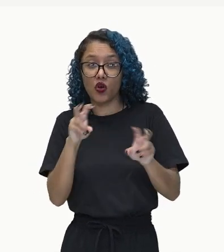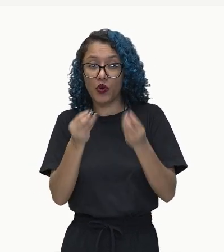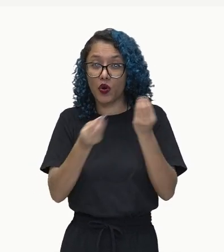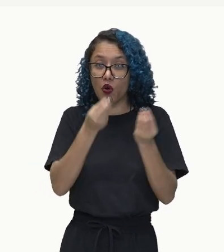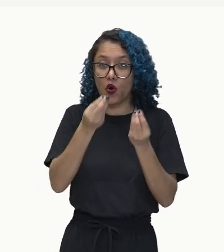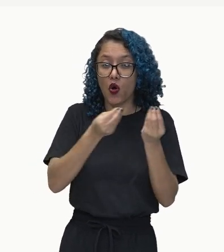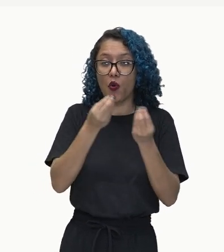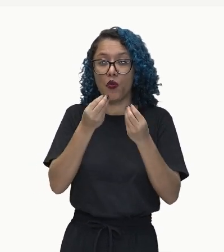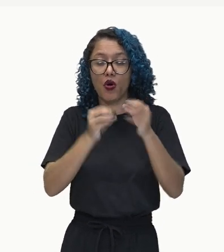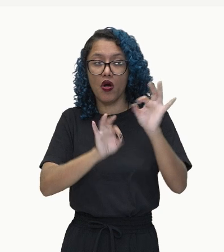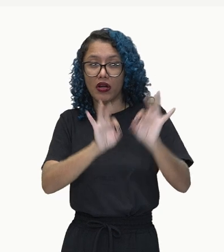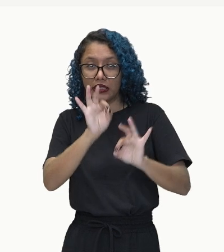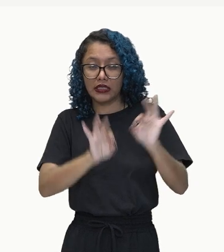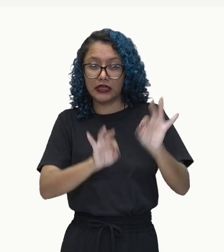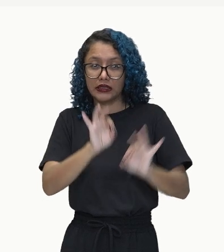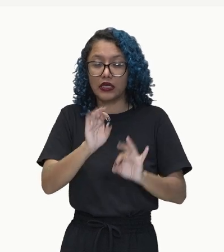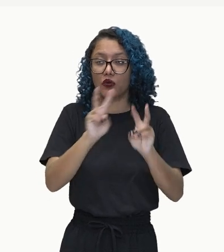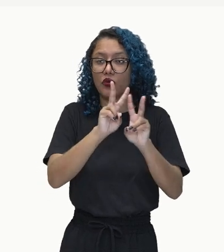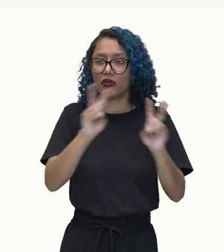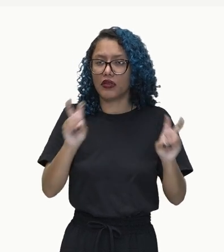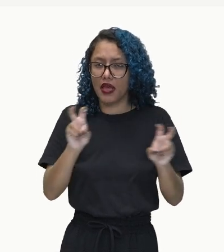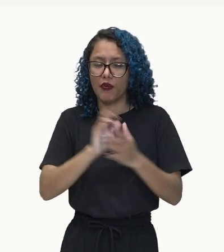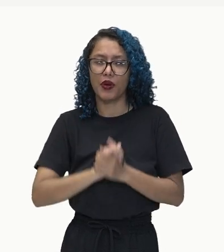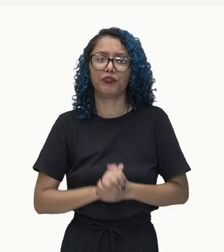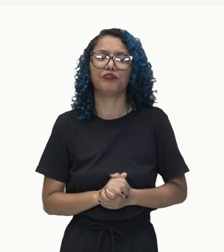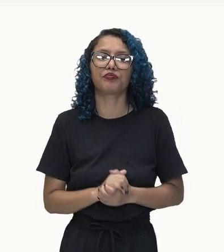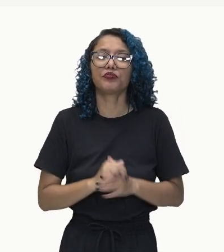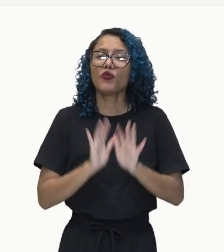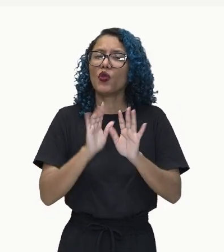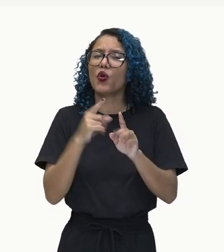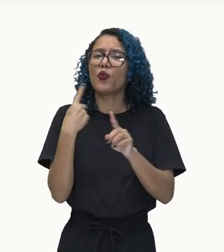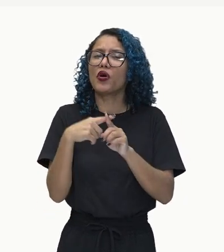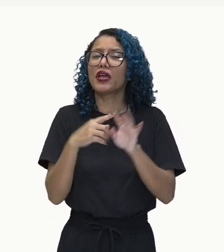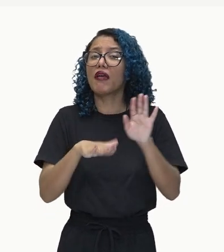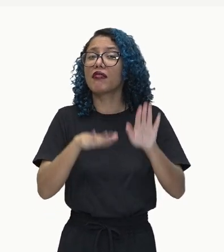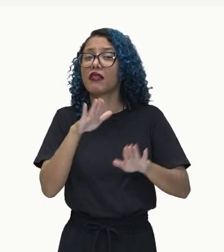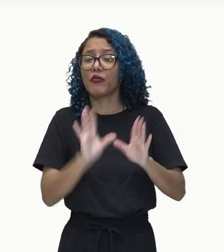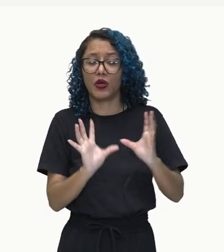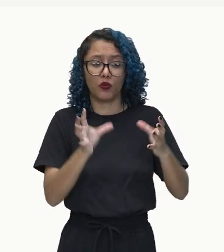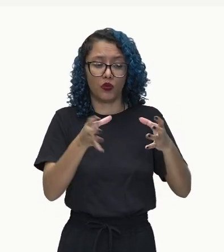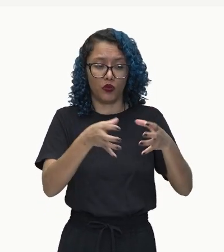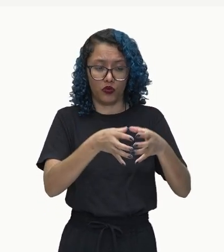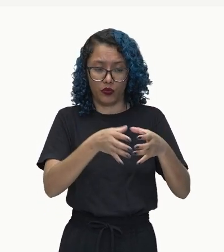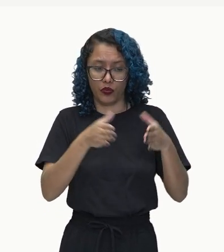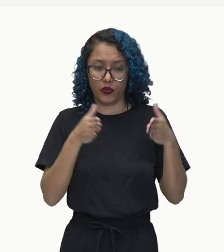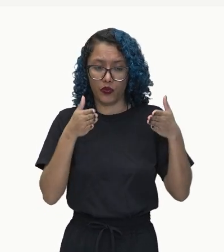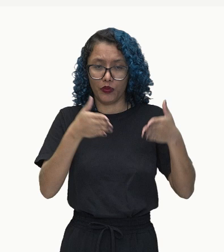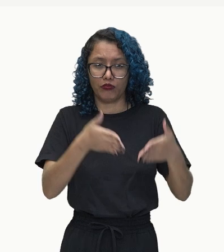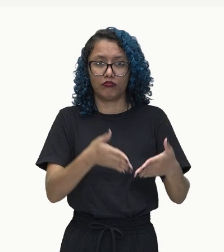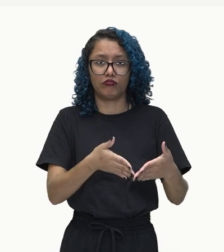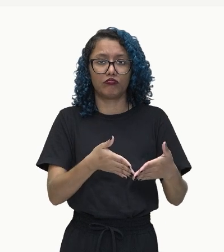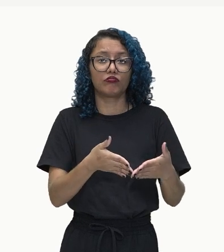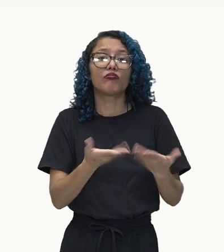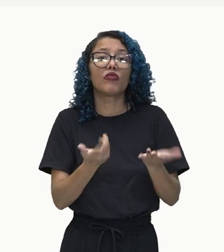abordar o tema. Por que da abordagem? Porque vai depender muito do público. Depende muito do público